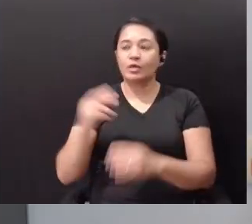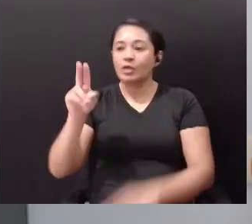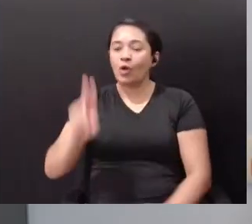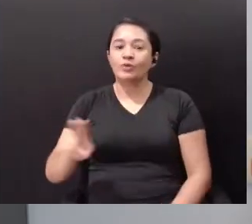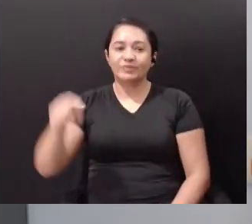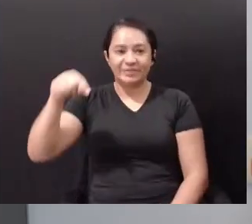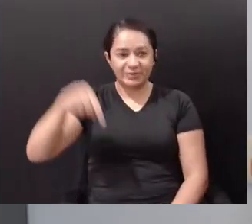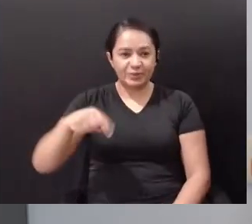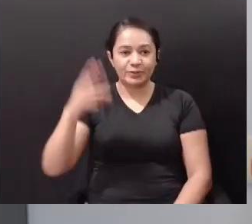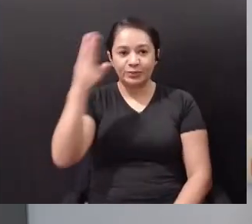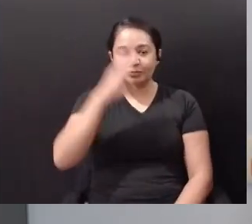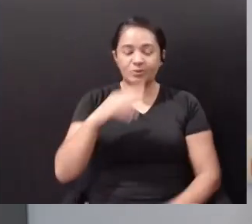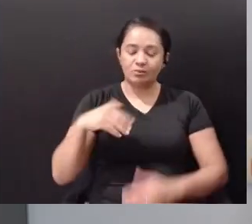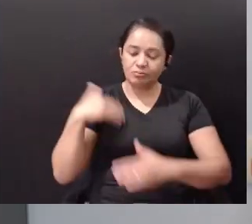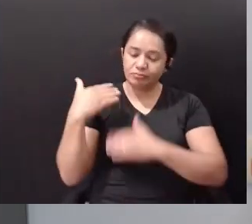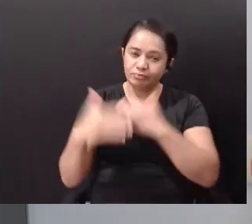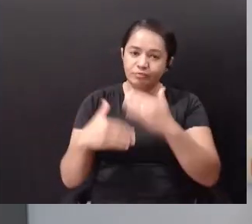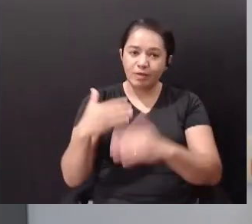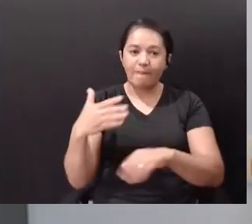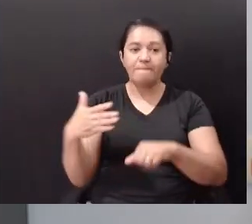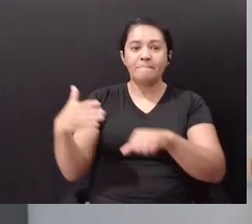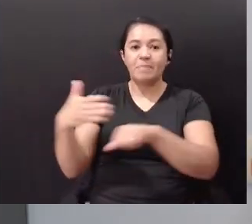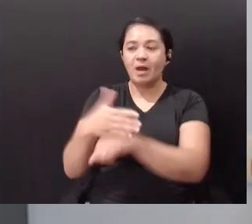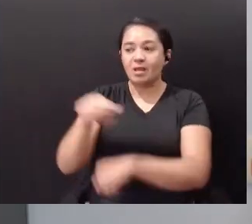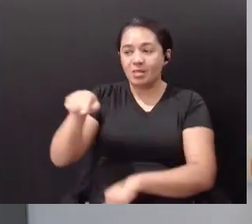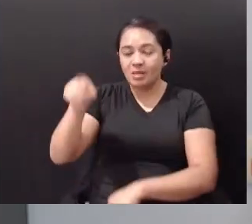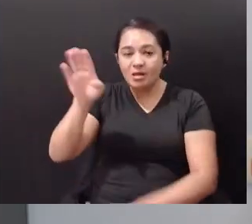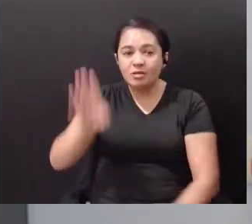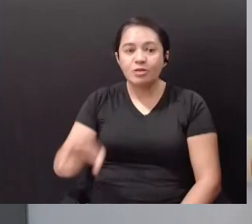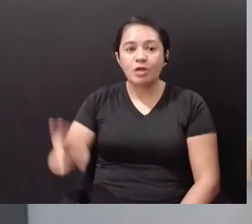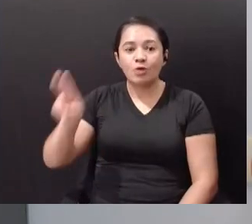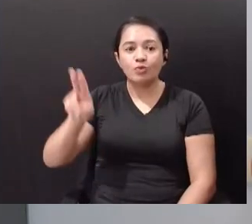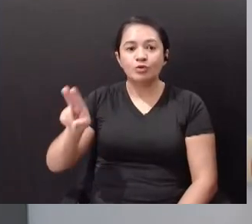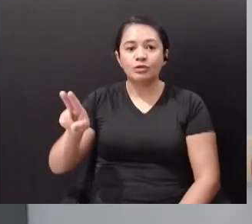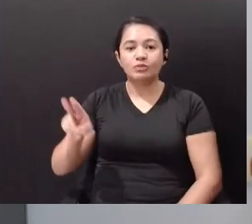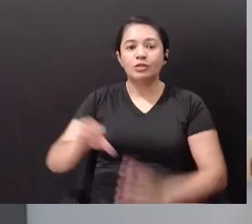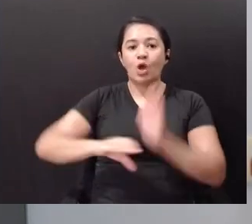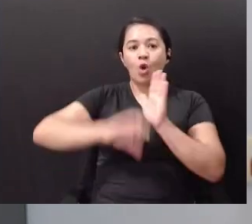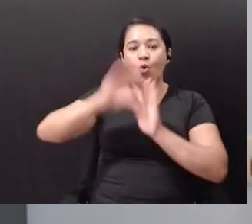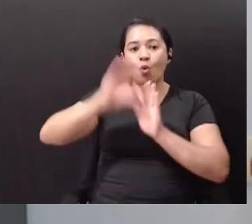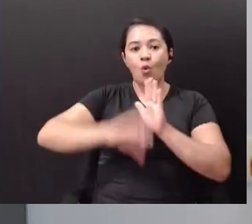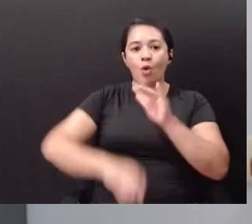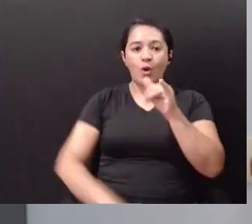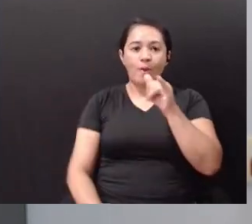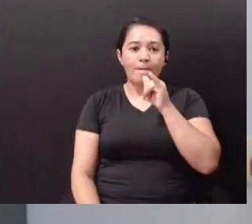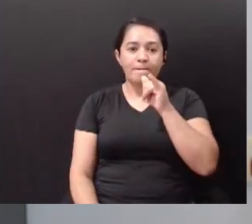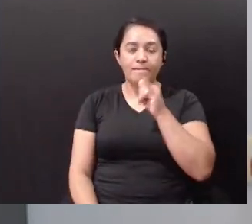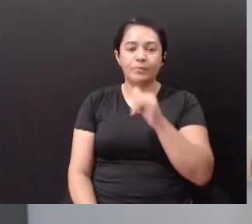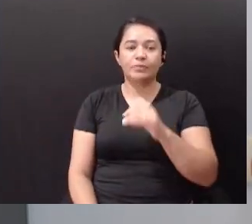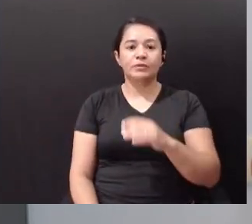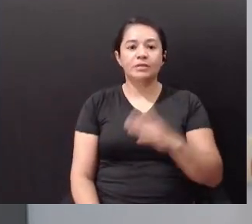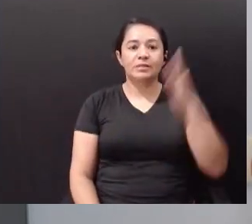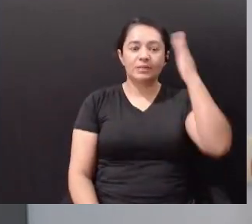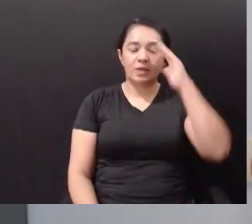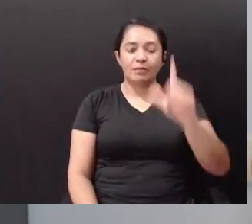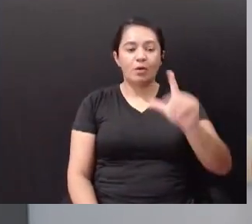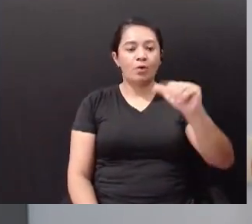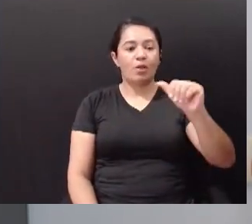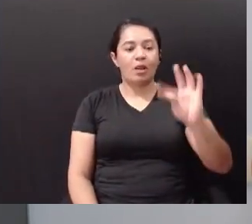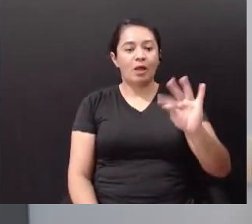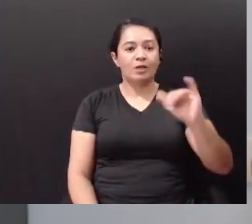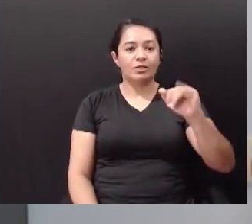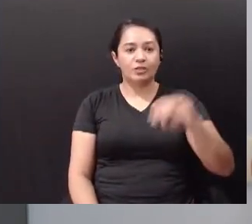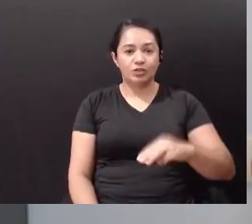para a entrada nessas universidades, esses currículos, por exemplo, o domínio de latim era algo necessário, coisa que também era ensinada